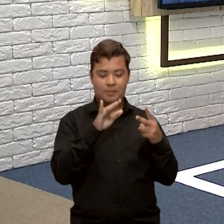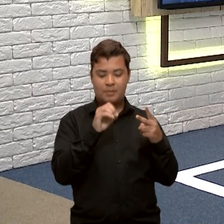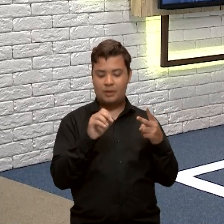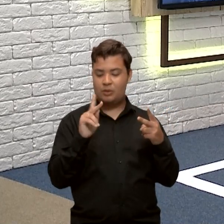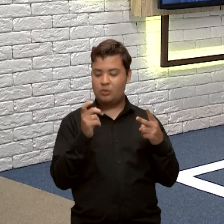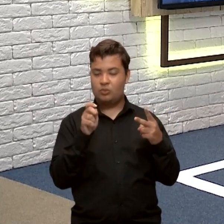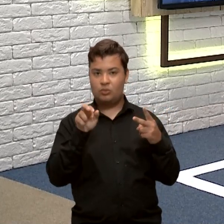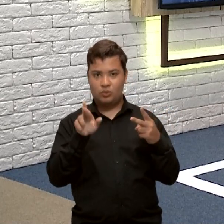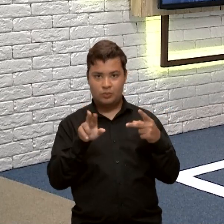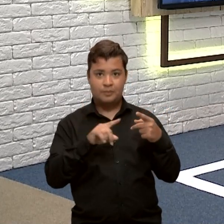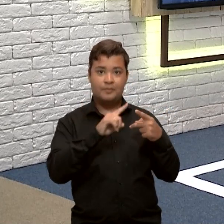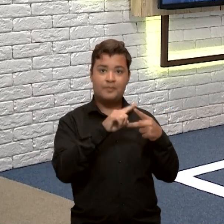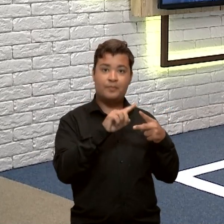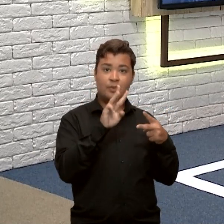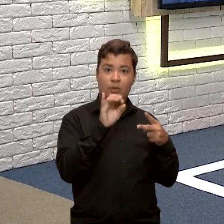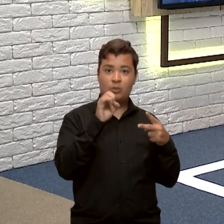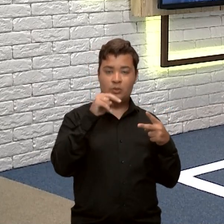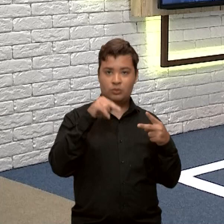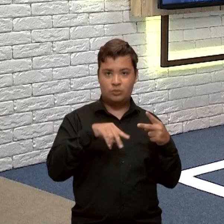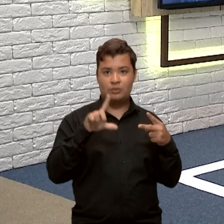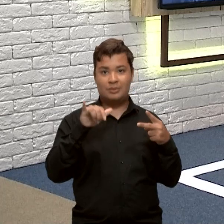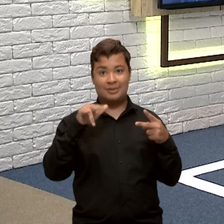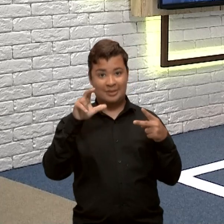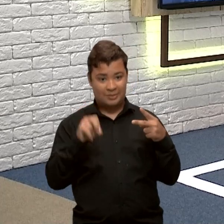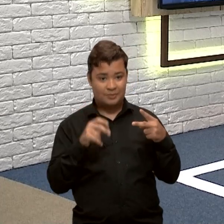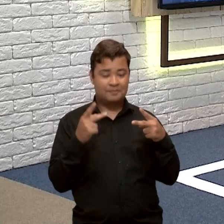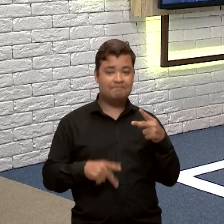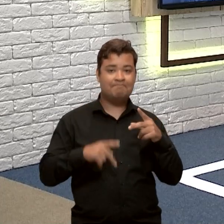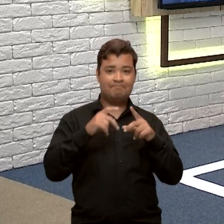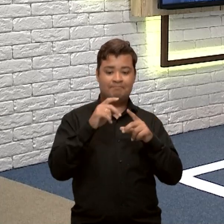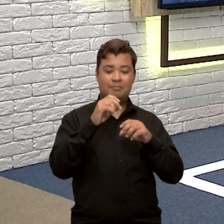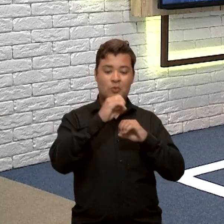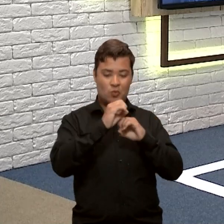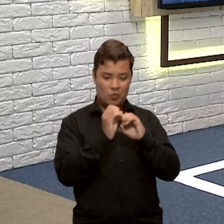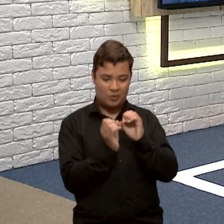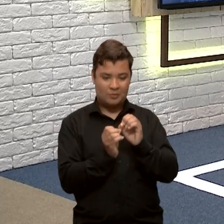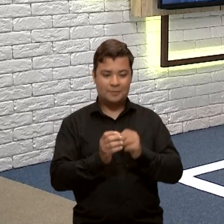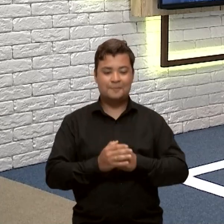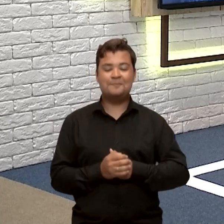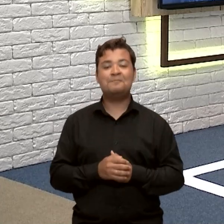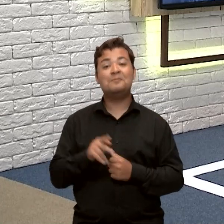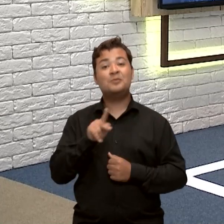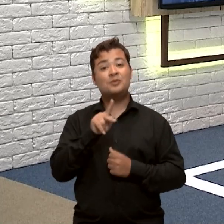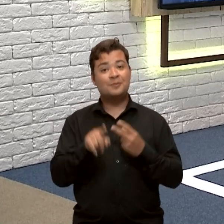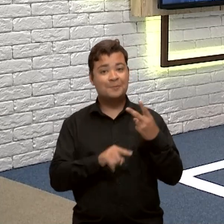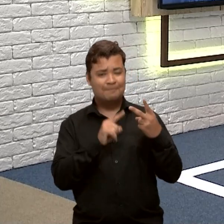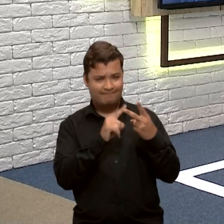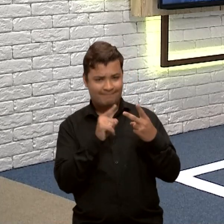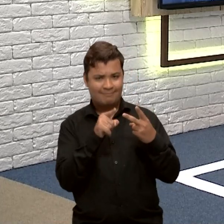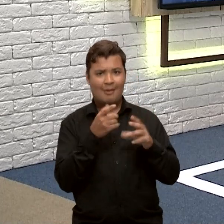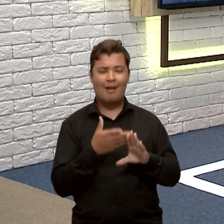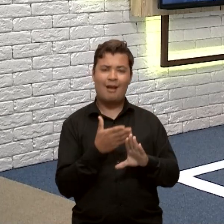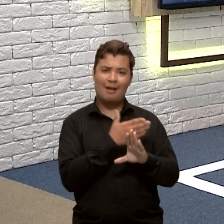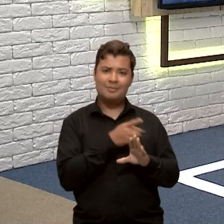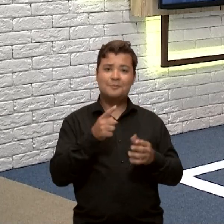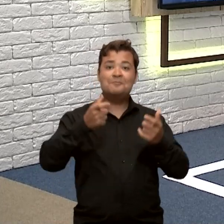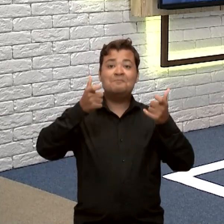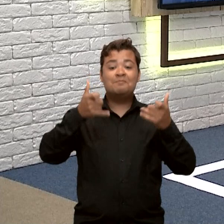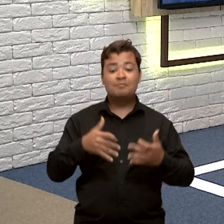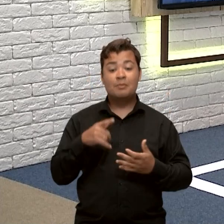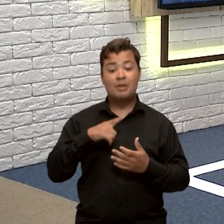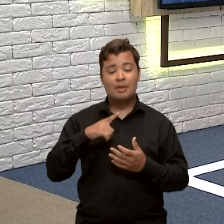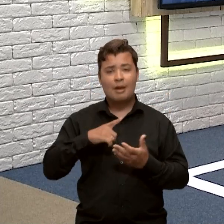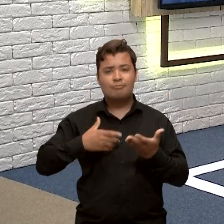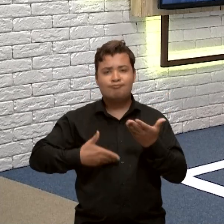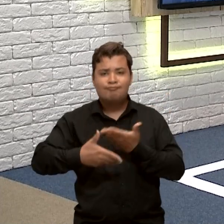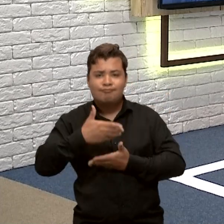o Wilson Lino, aqui da UFG. Professor Domênico, você falou para a gente no bloco anterior sobre a questão da relação de